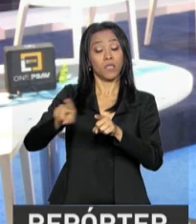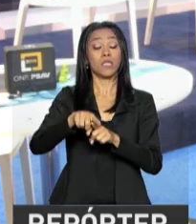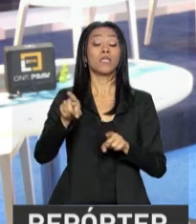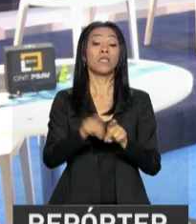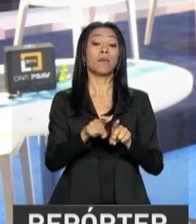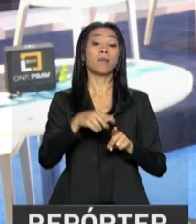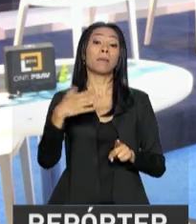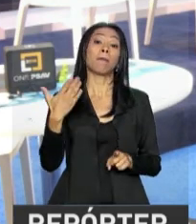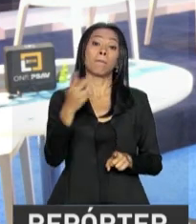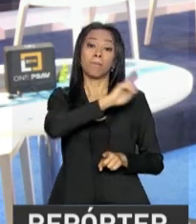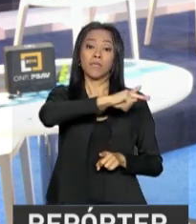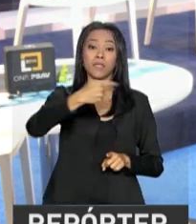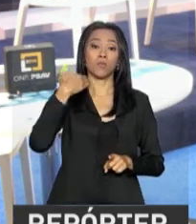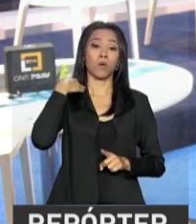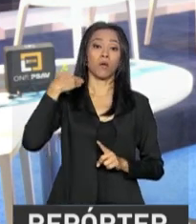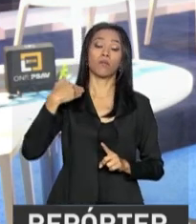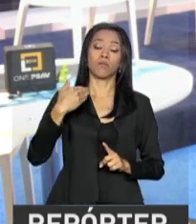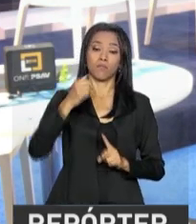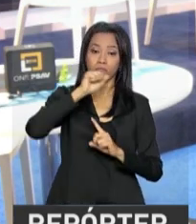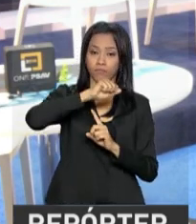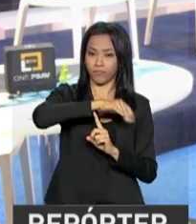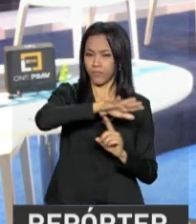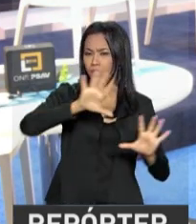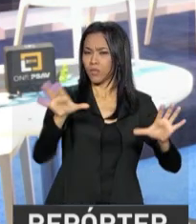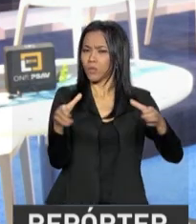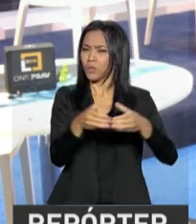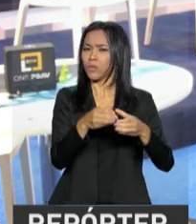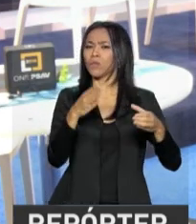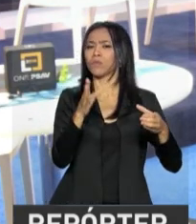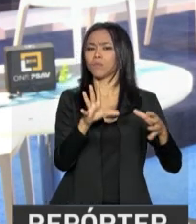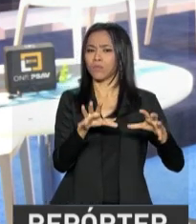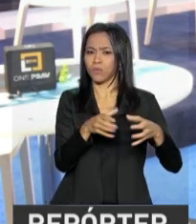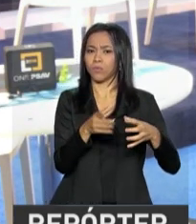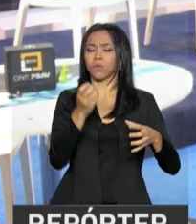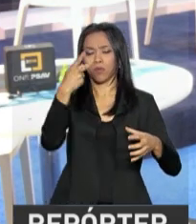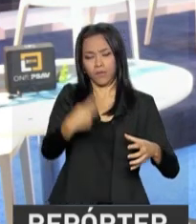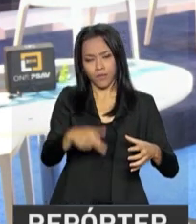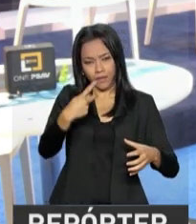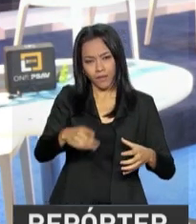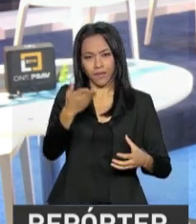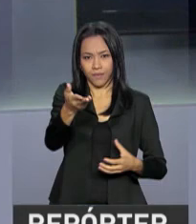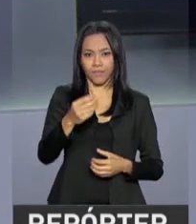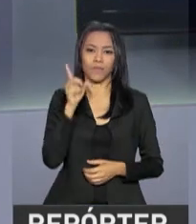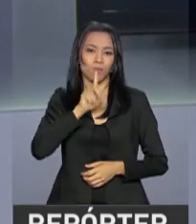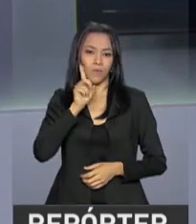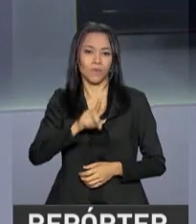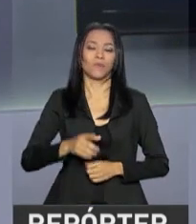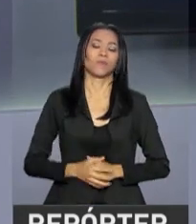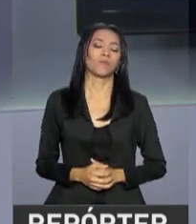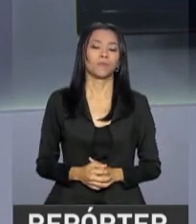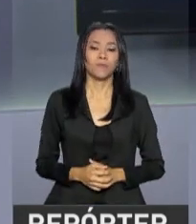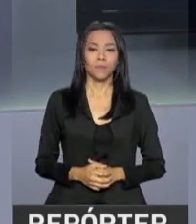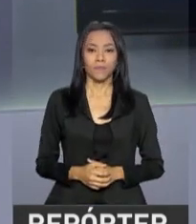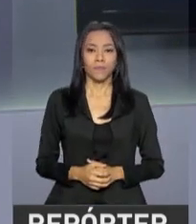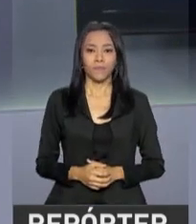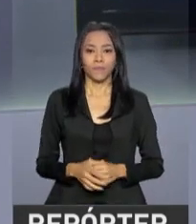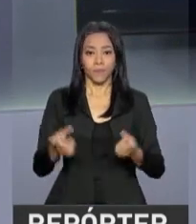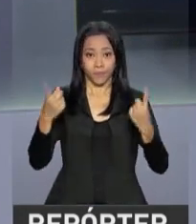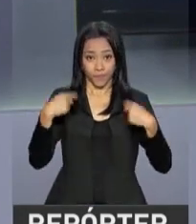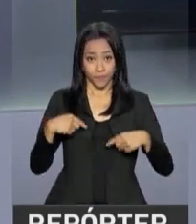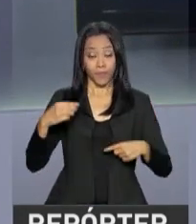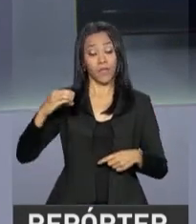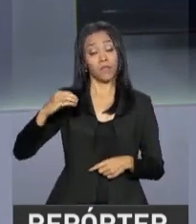do brics assim como do g20 de washington nos estados unidos a aula de hoje bom e de